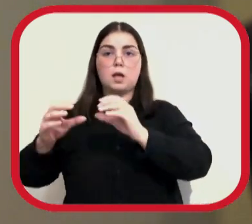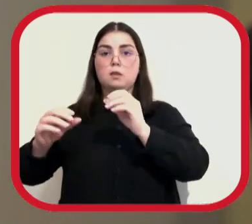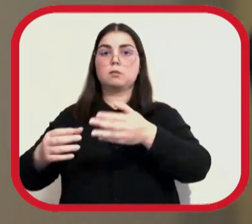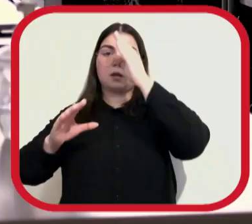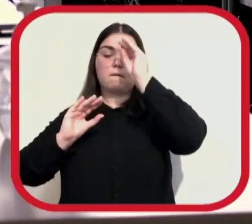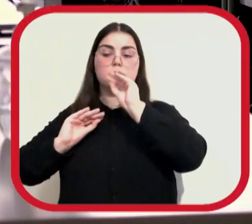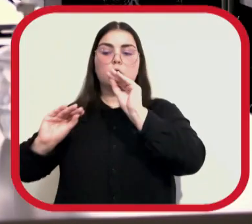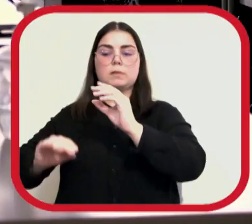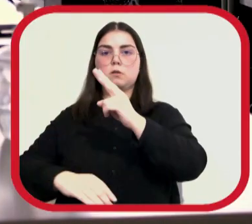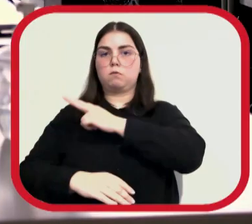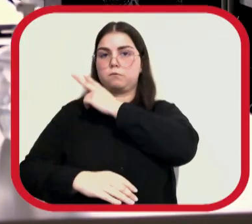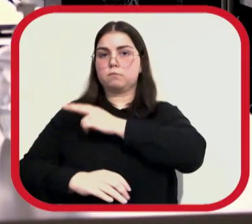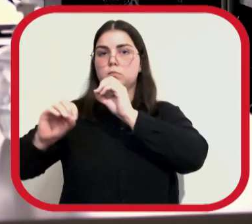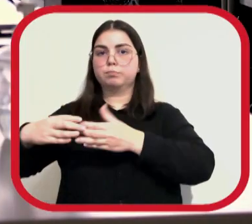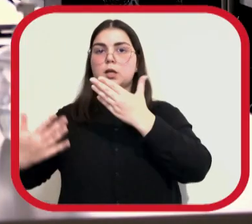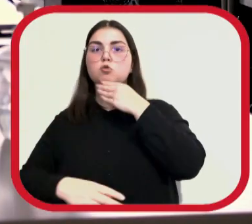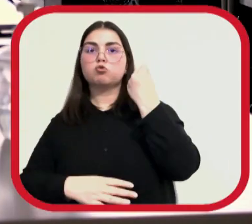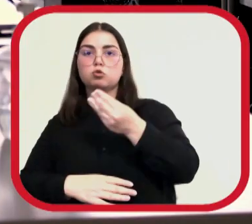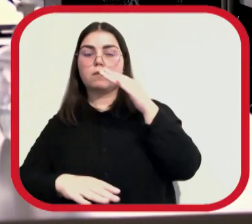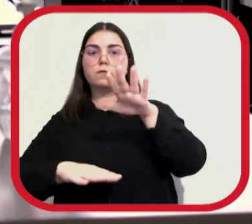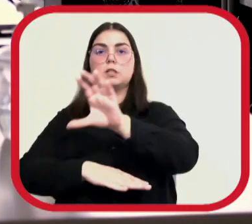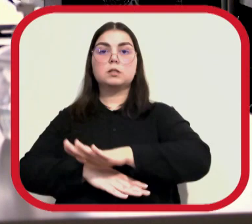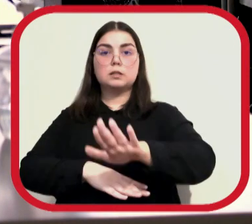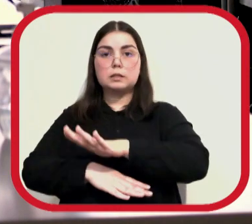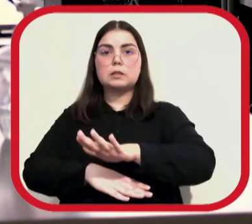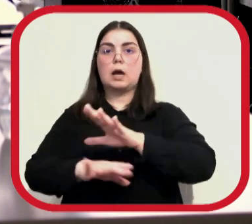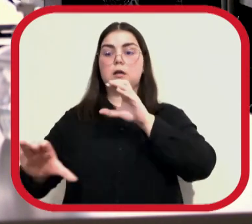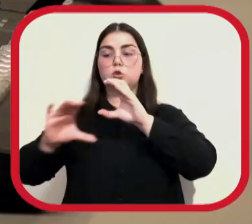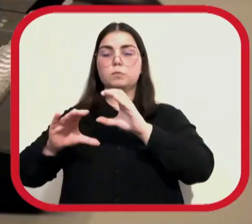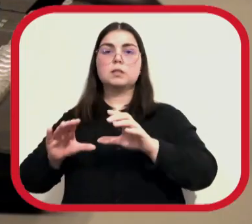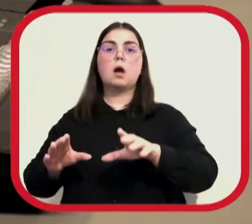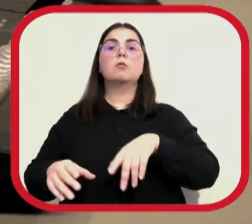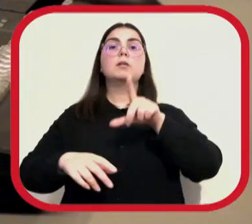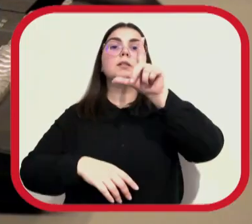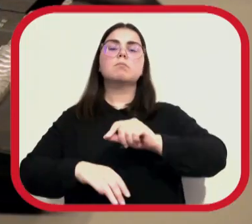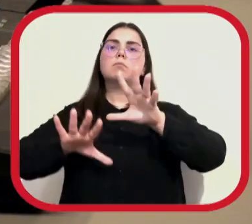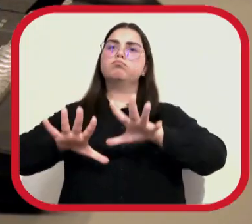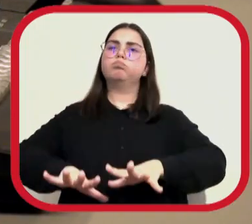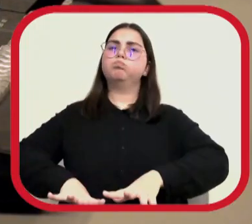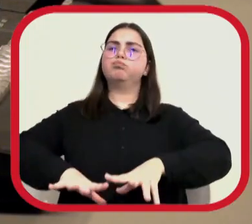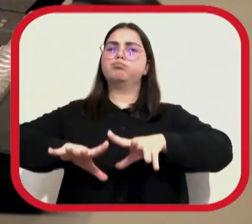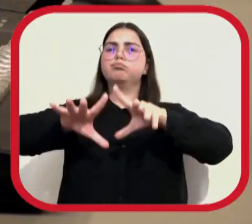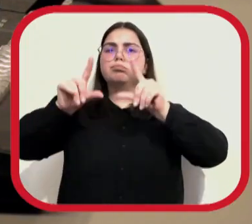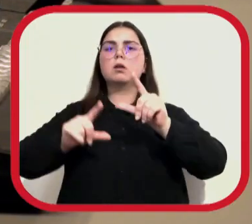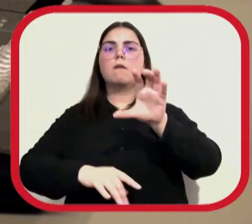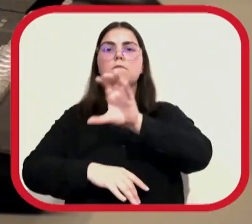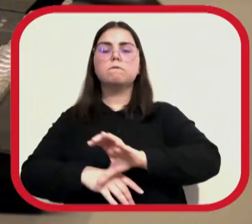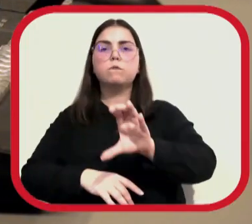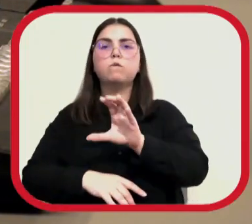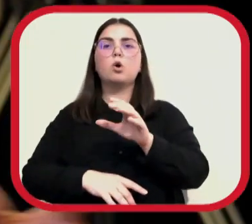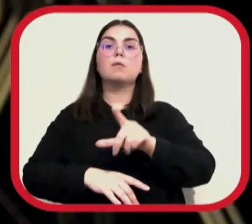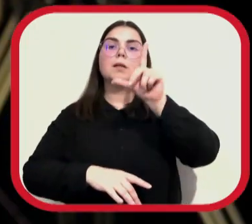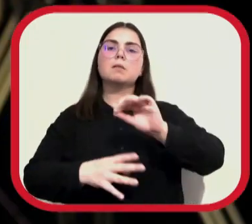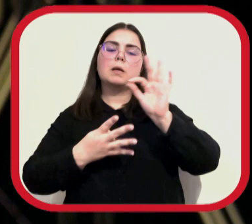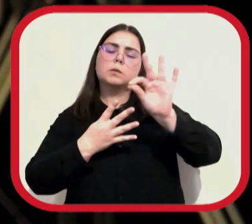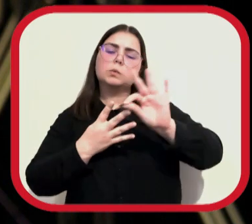lado, formação inicial universitária de jovens na área da comunicação, de reciclagem, desenvolvimento